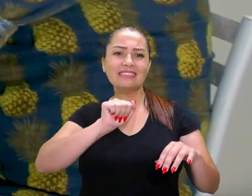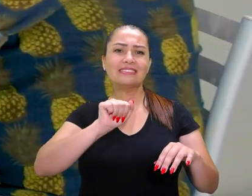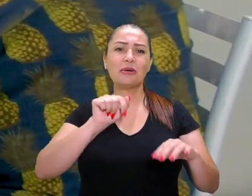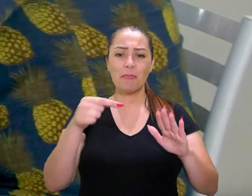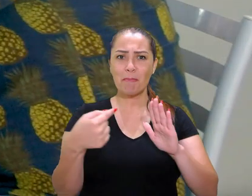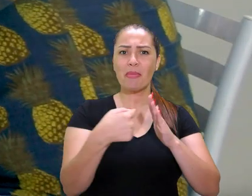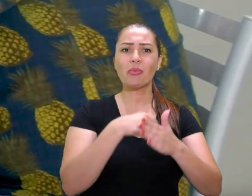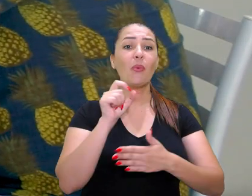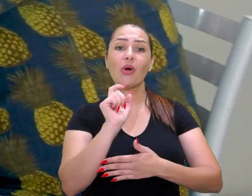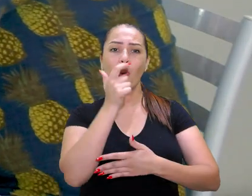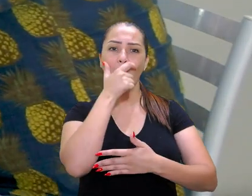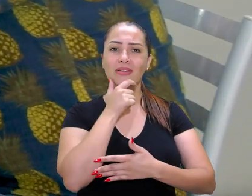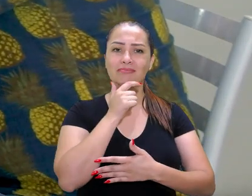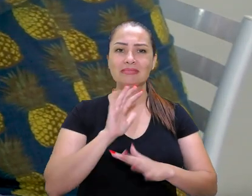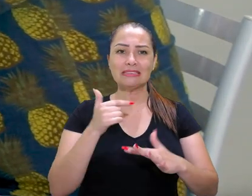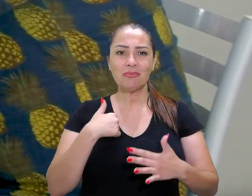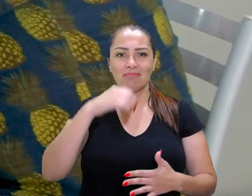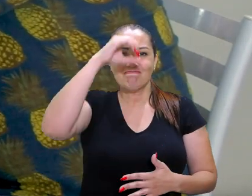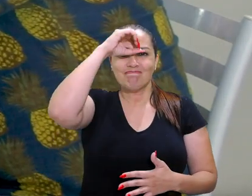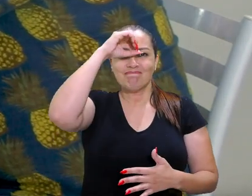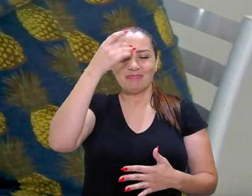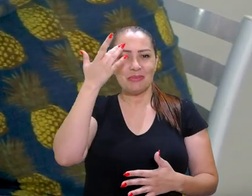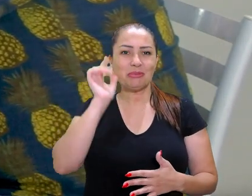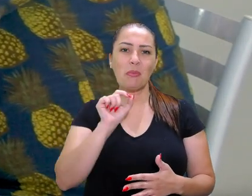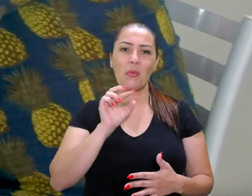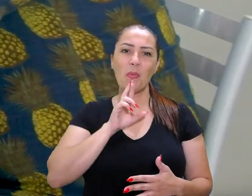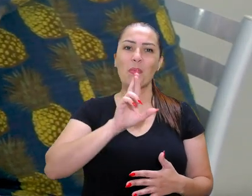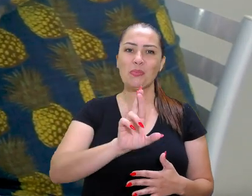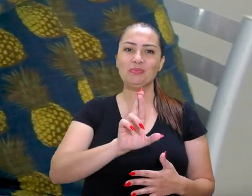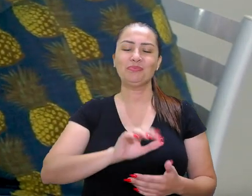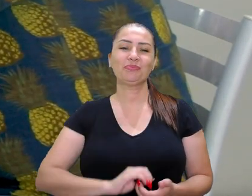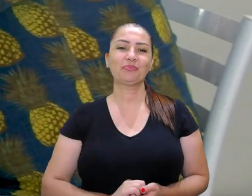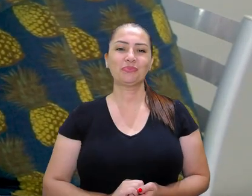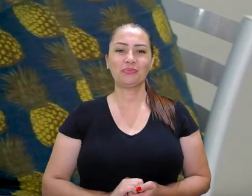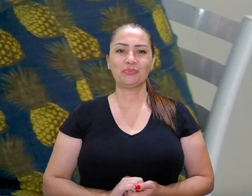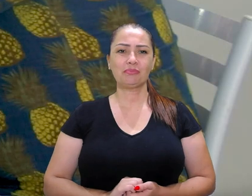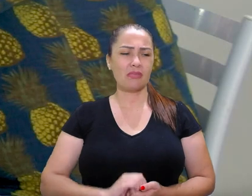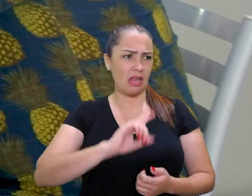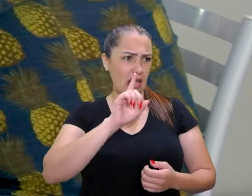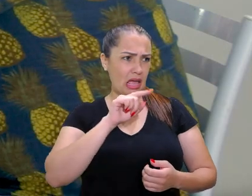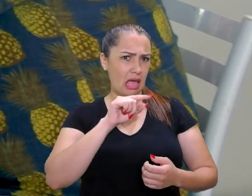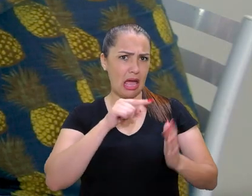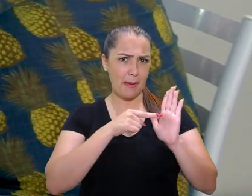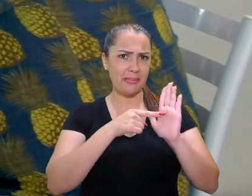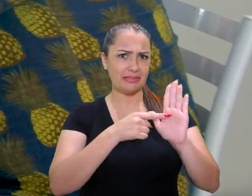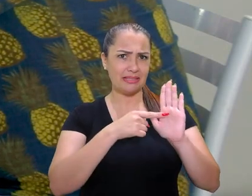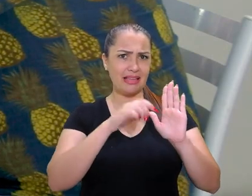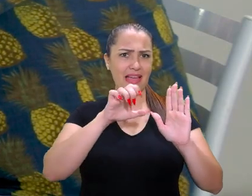achou? E aí eu fiquei sem saber o que falar, não é? Porque Esse foi aquele espetáculo que a